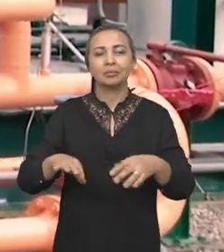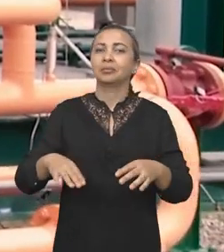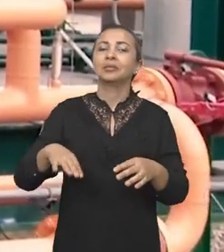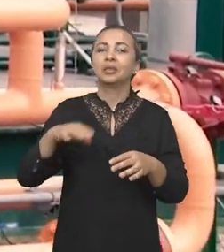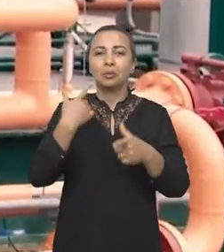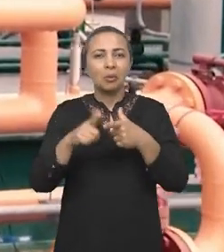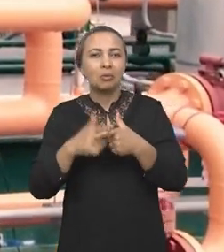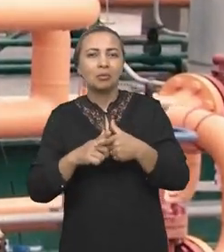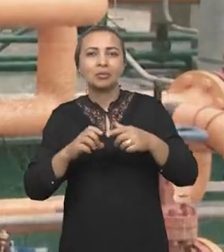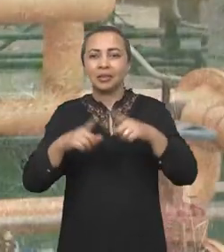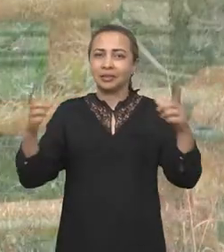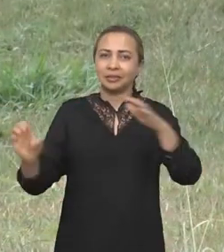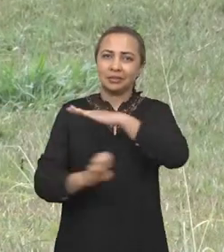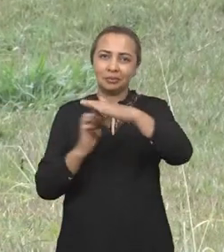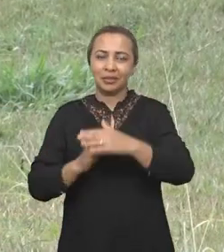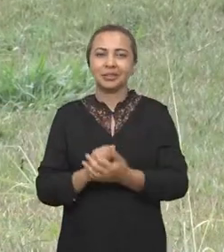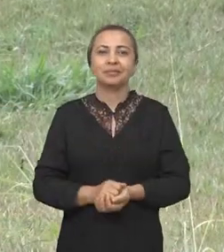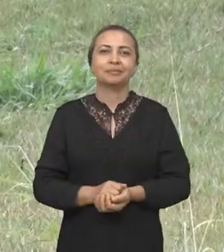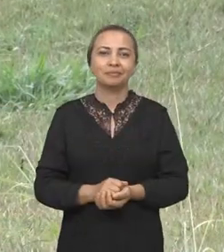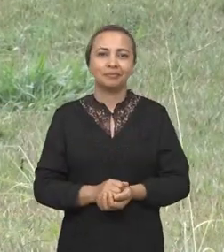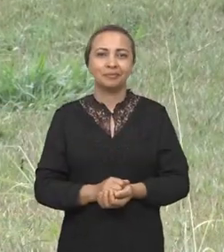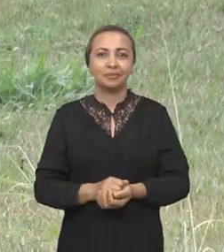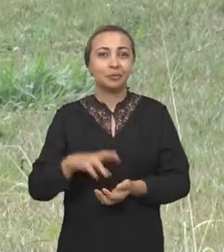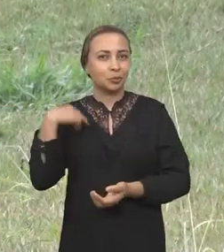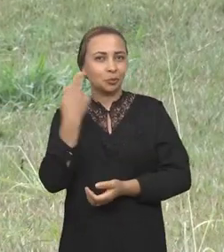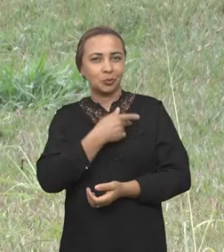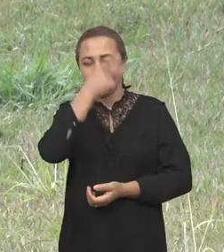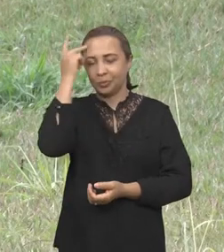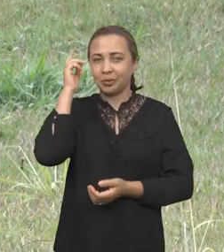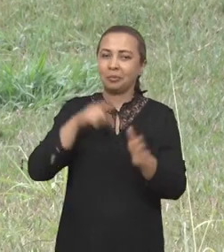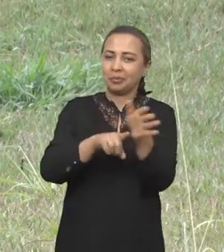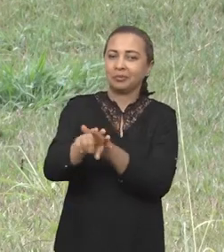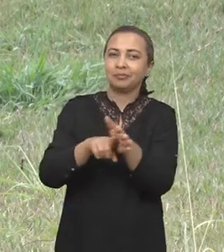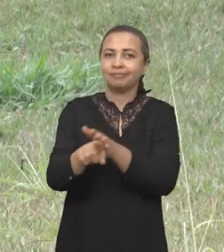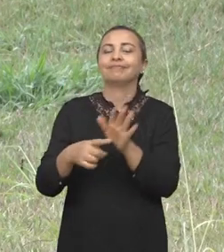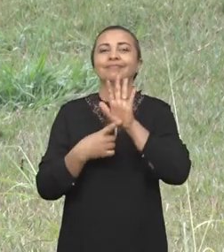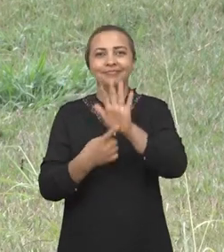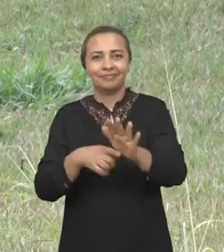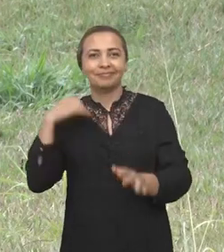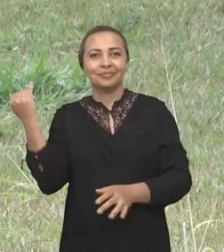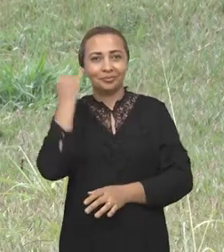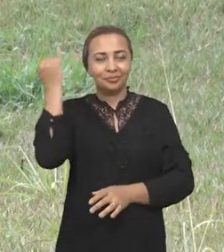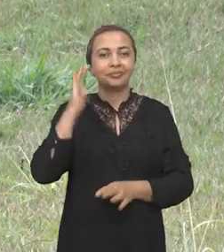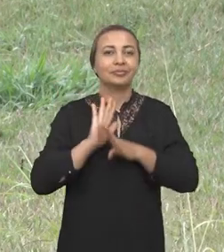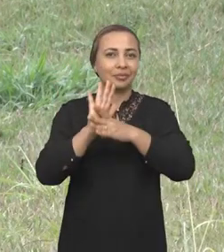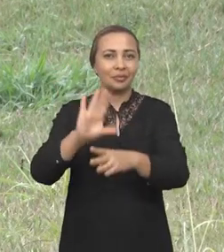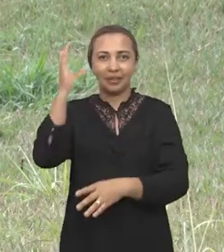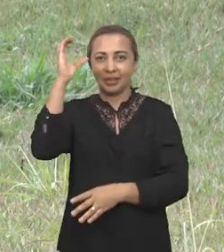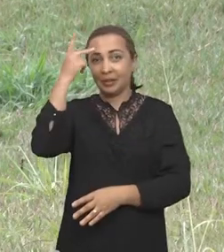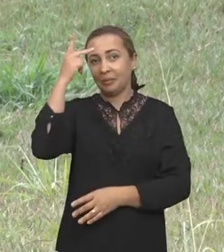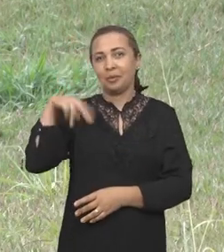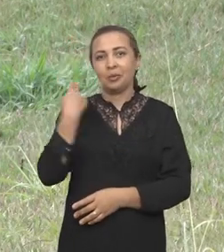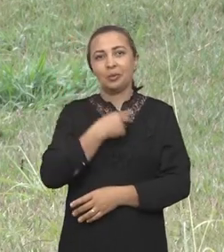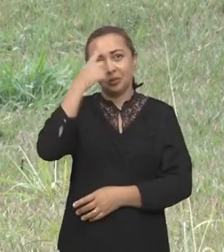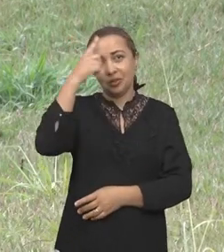das grandes empresas do Ceará. Mais uma vez, os nossos pesquisadores mostram a importante contribuição da ciência para o nosso